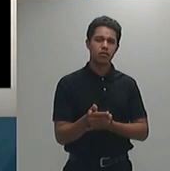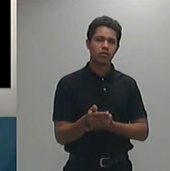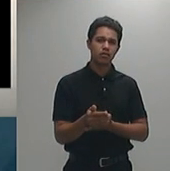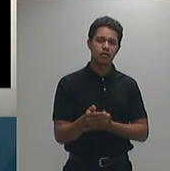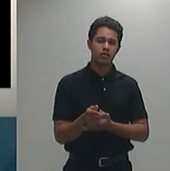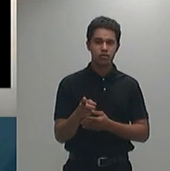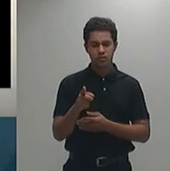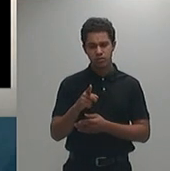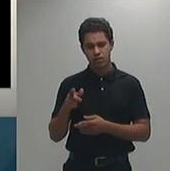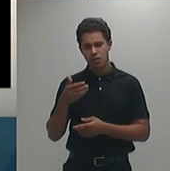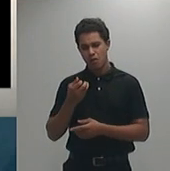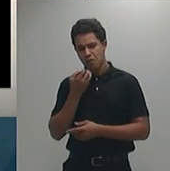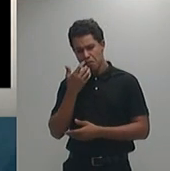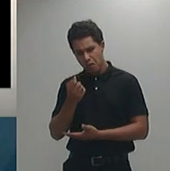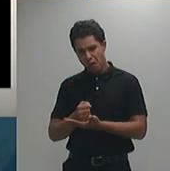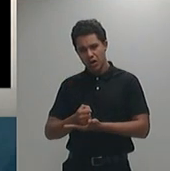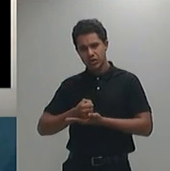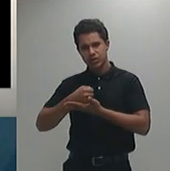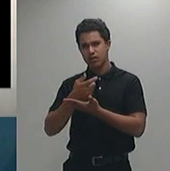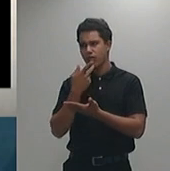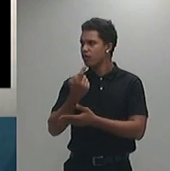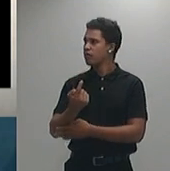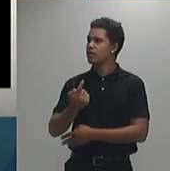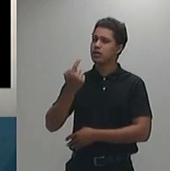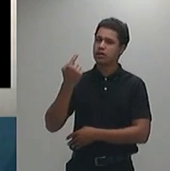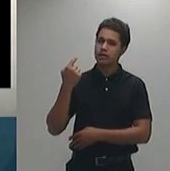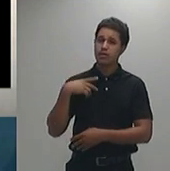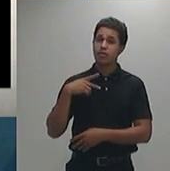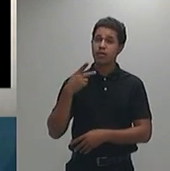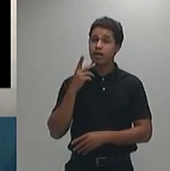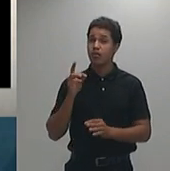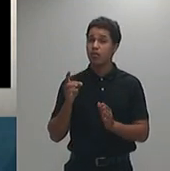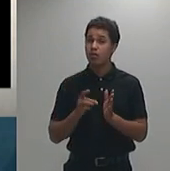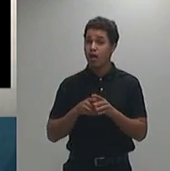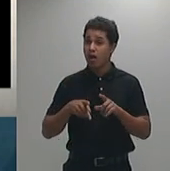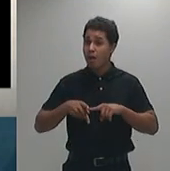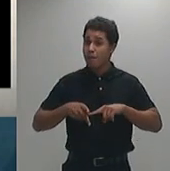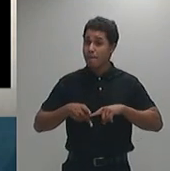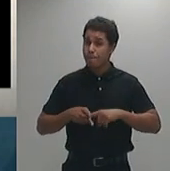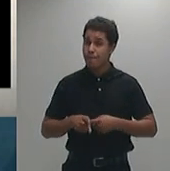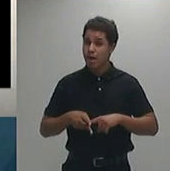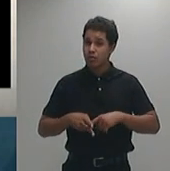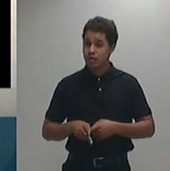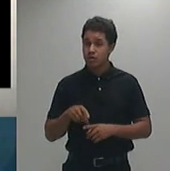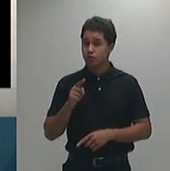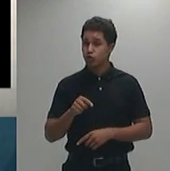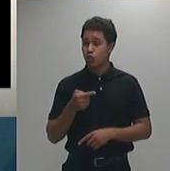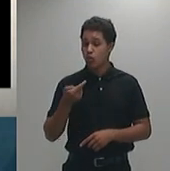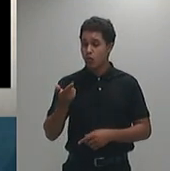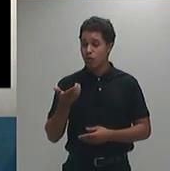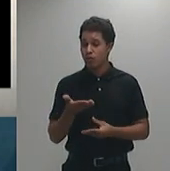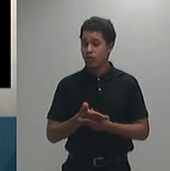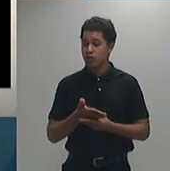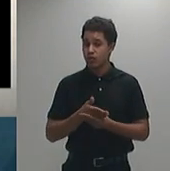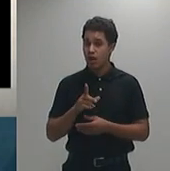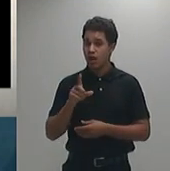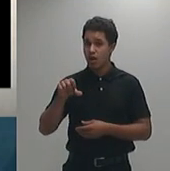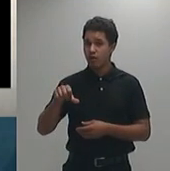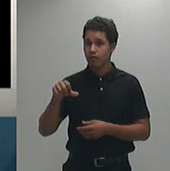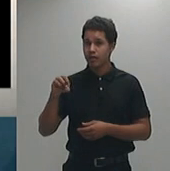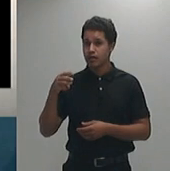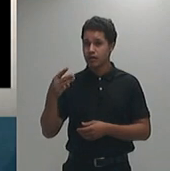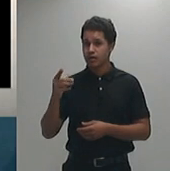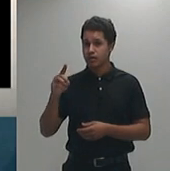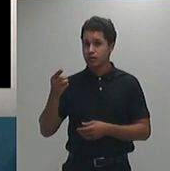tentações que me antecederam para o fato de que a manutenção 18 procedimento 93 110 do Sul ter